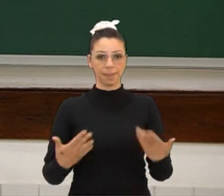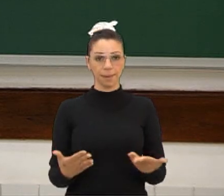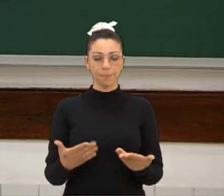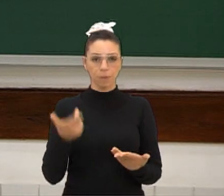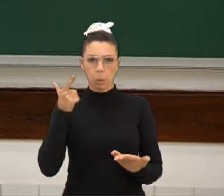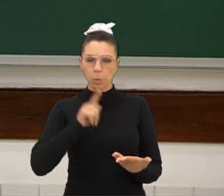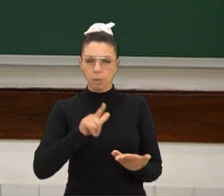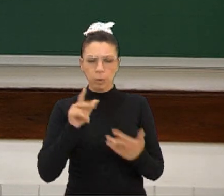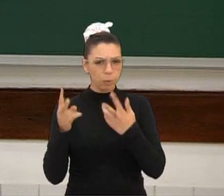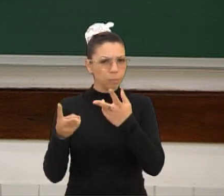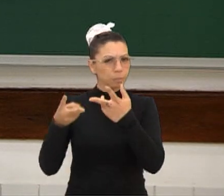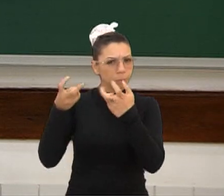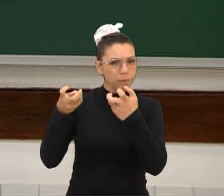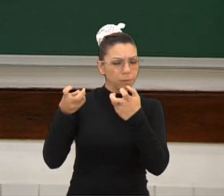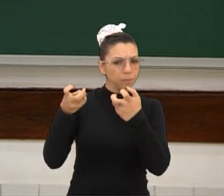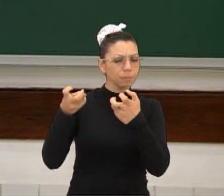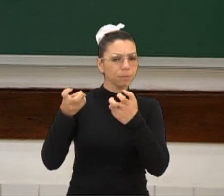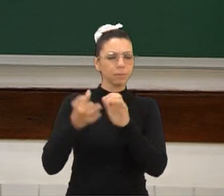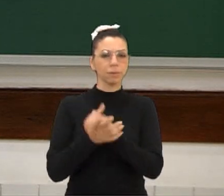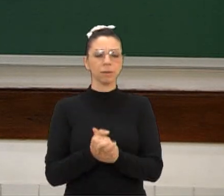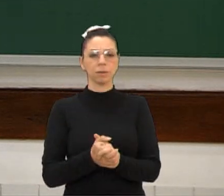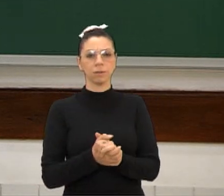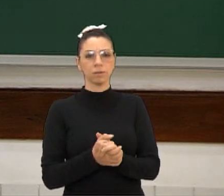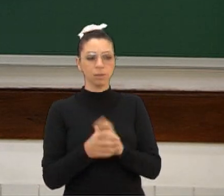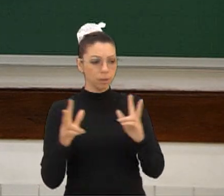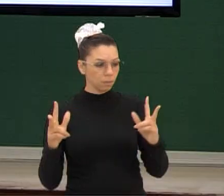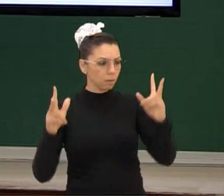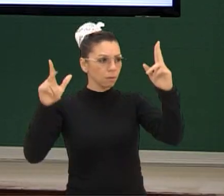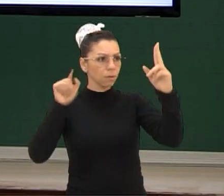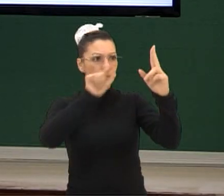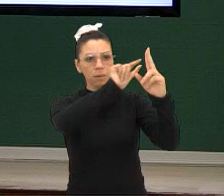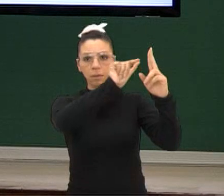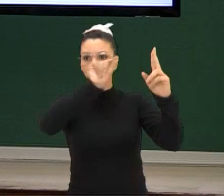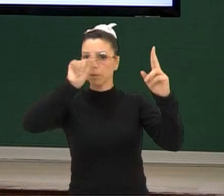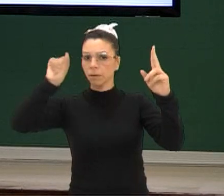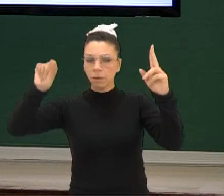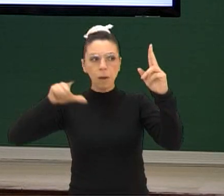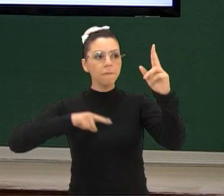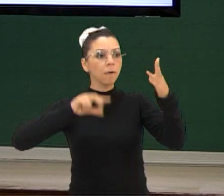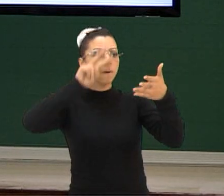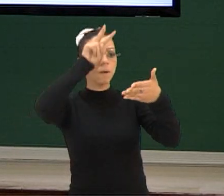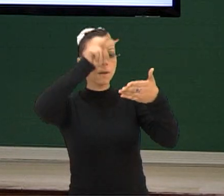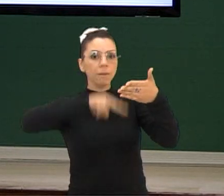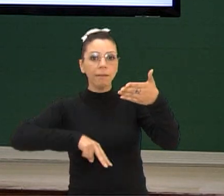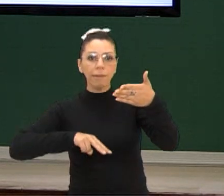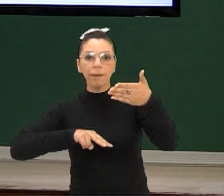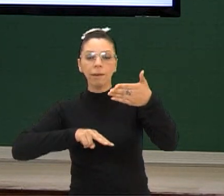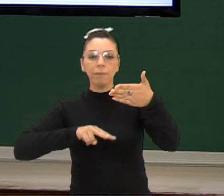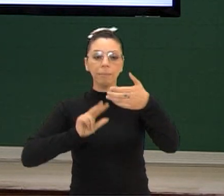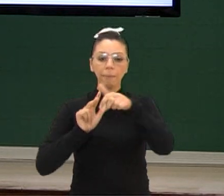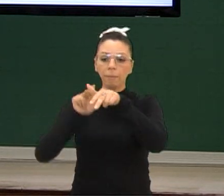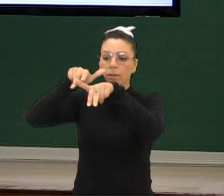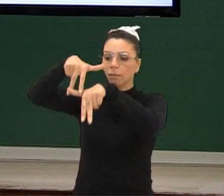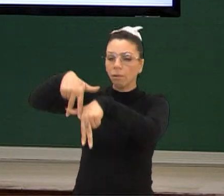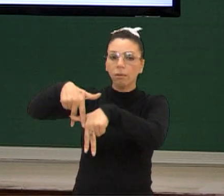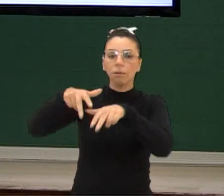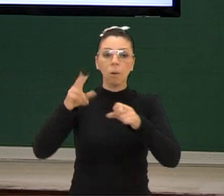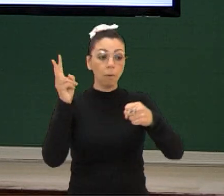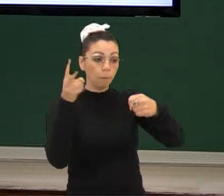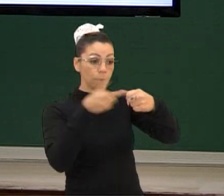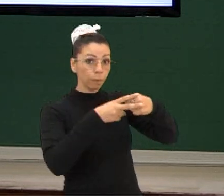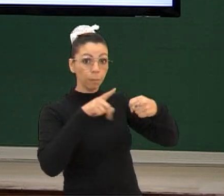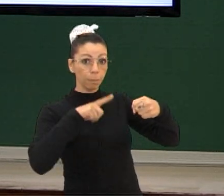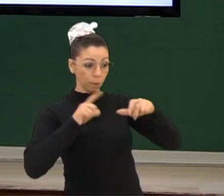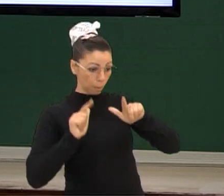Então, conseguiram perceber aí se nesse trecho vou só dar uma lida por cima dos seus ombros, se o verbo está exprimindo